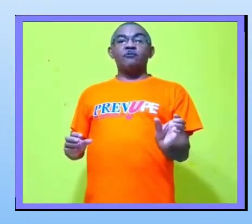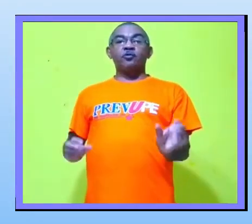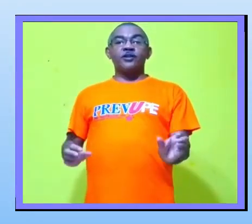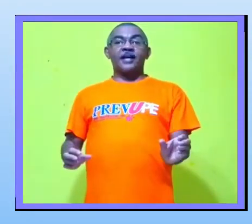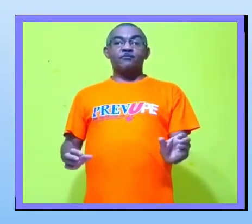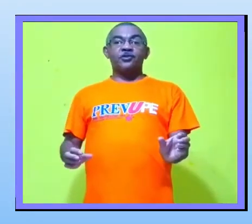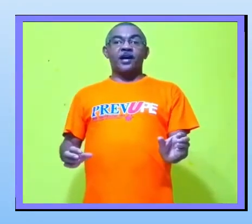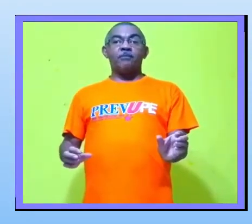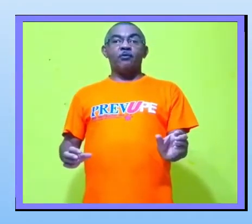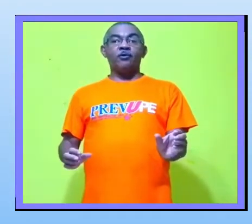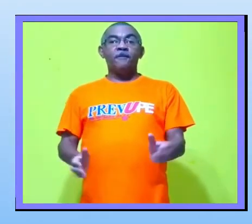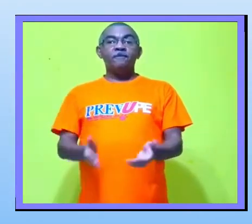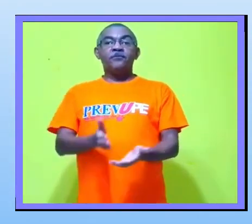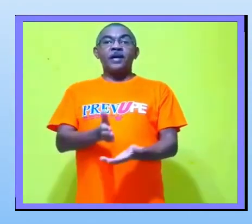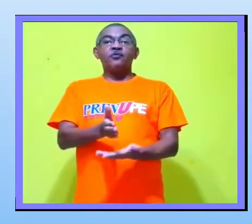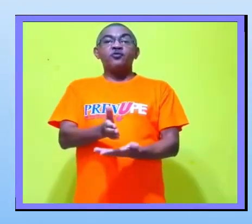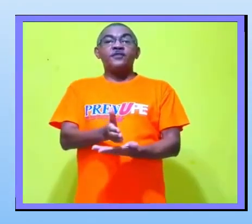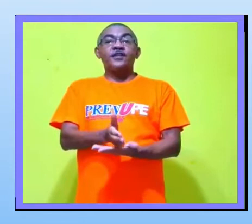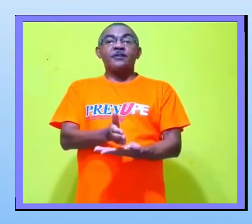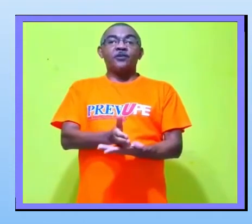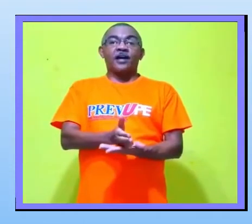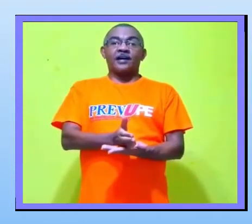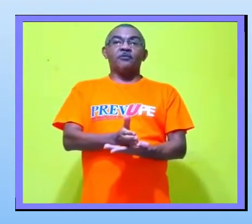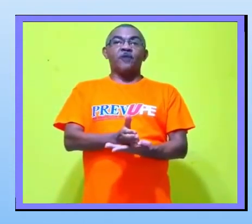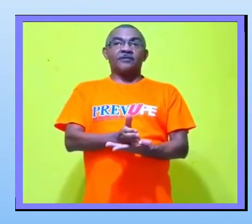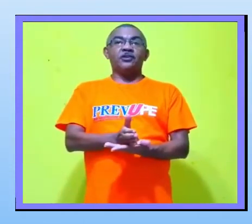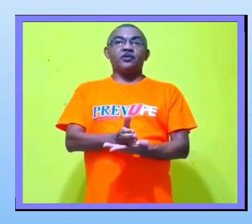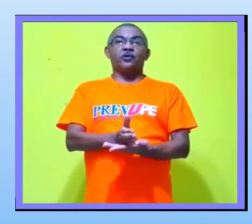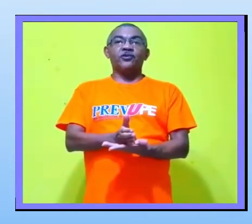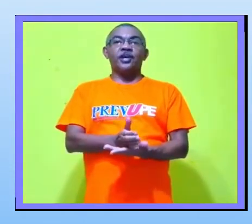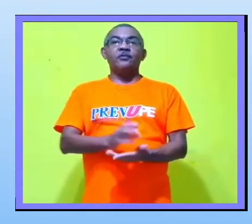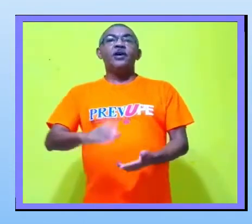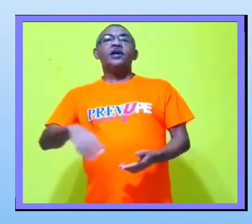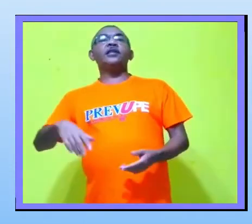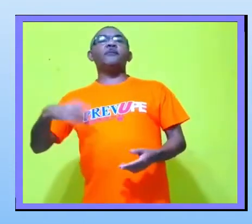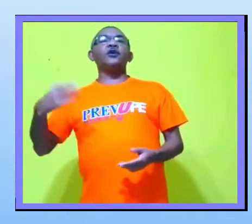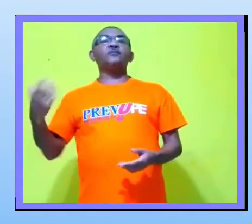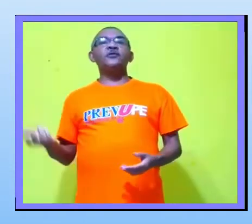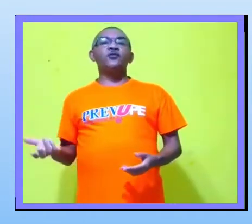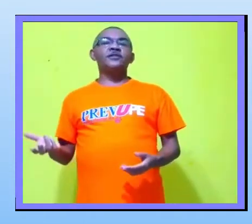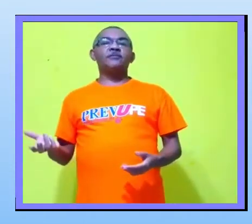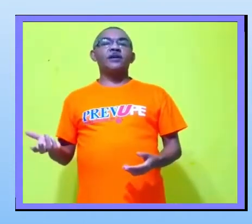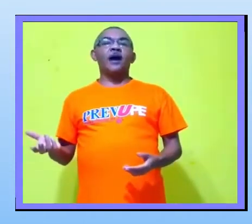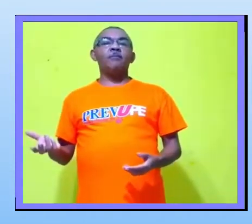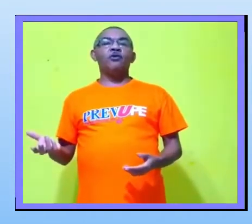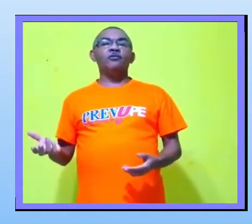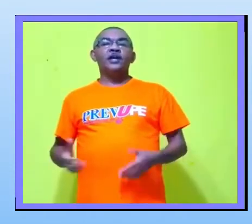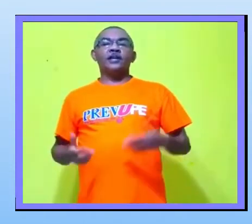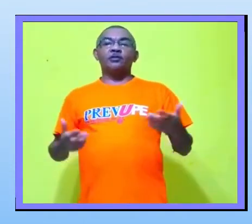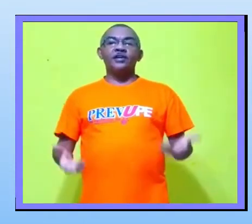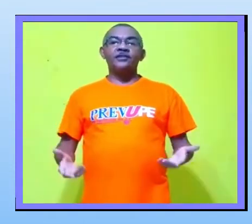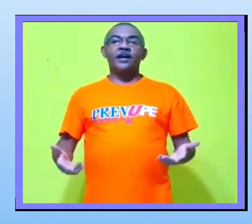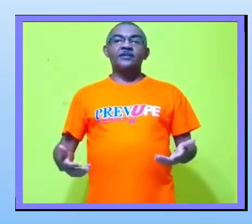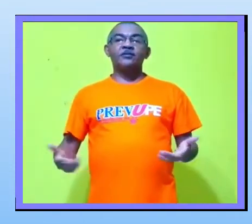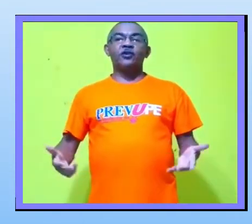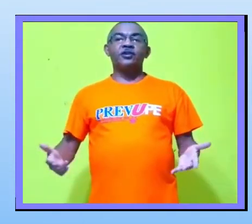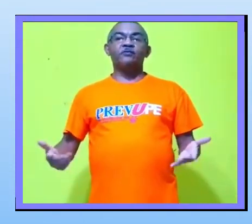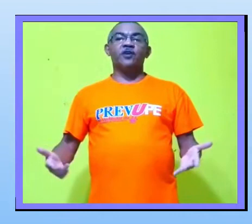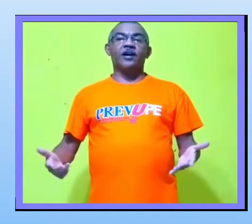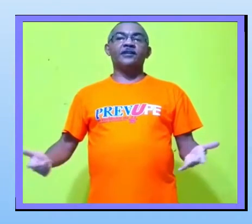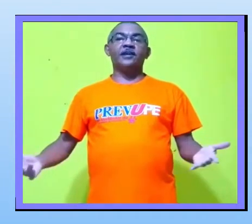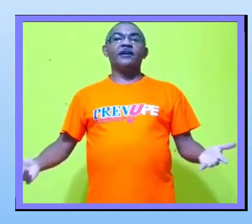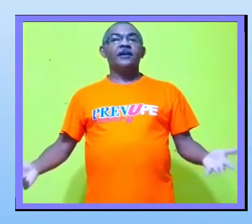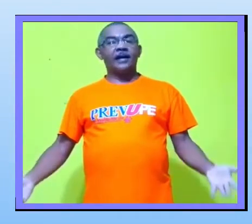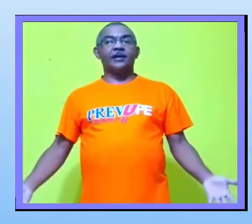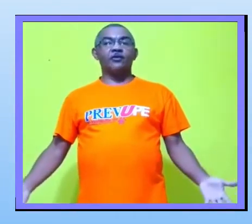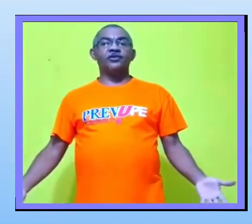Abrimos ela com 2 átomos de carbono, temos no centro da cadeia um átomo de nitrogênio e depois mais 2 átomos de carbono. Então, nesse caso, nós temos